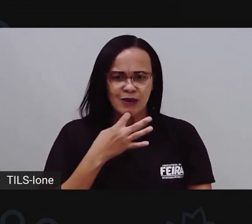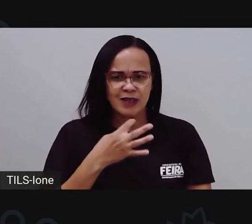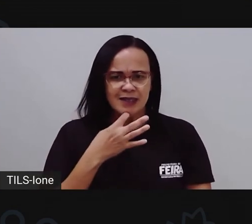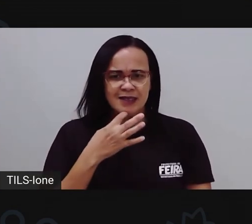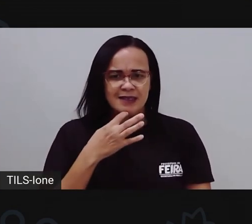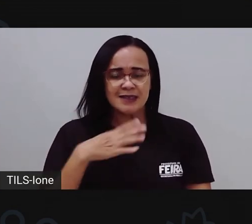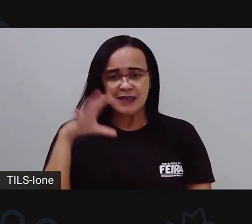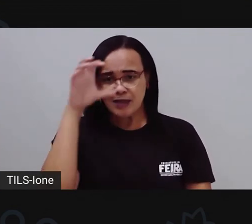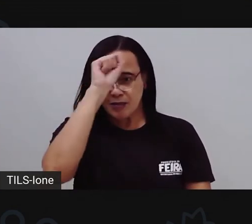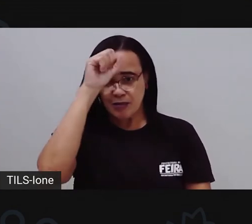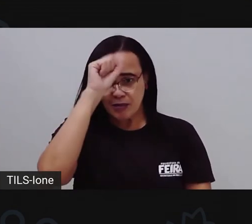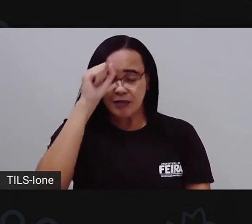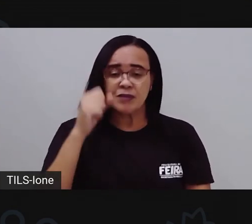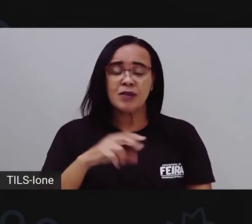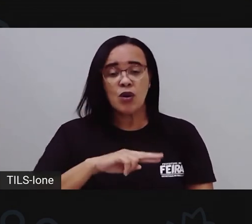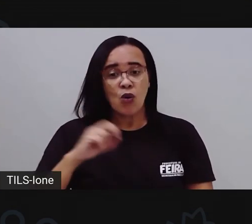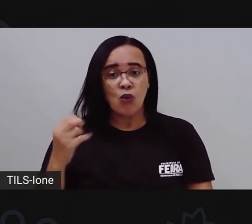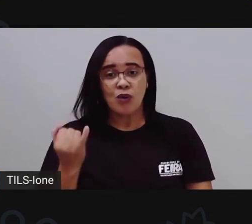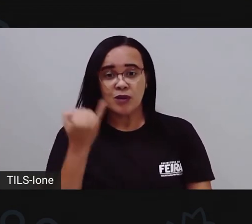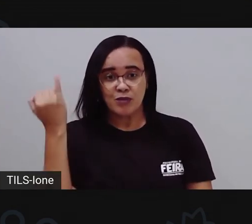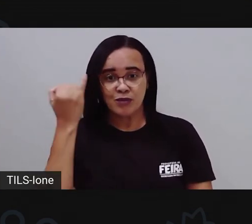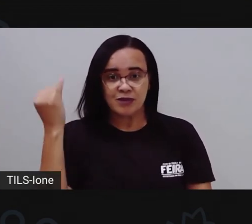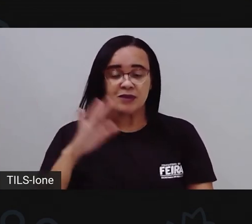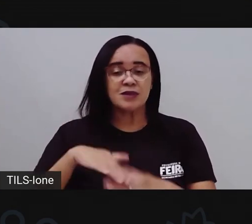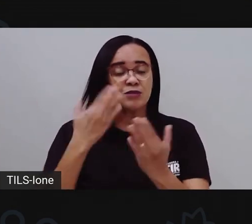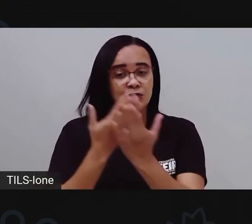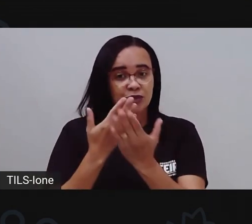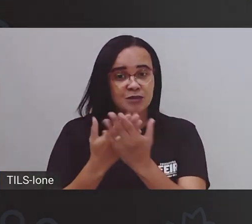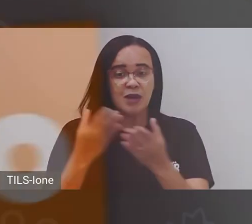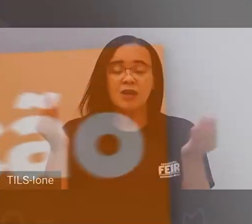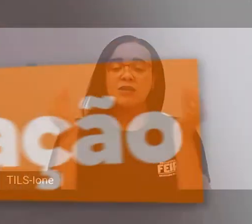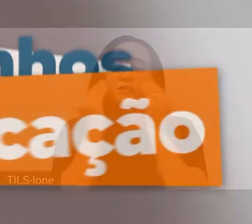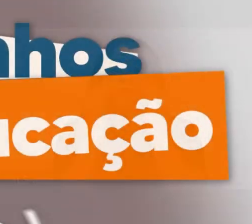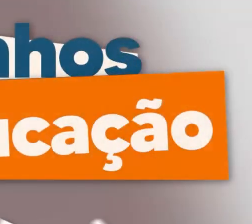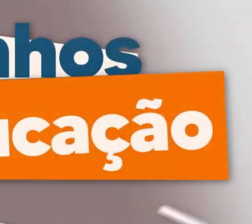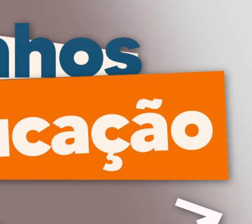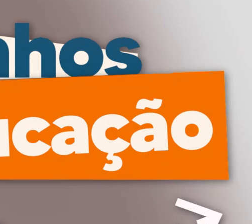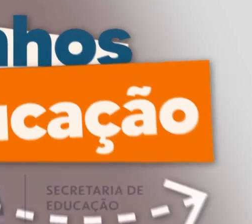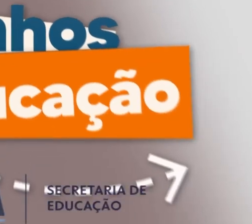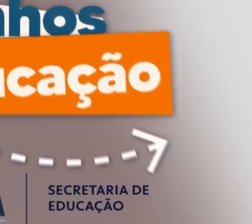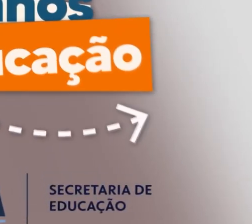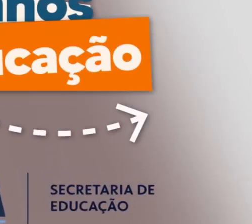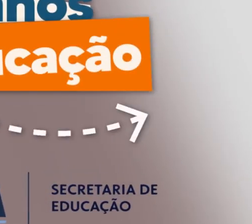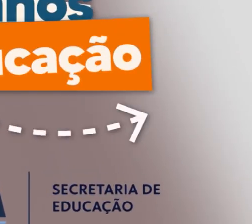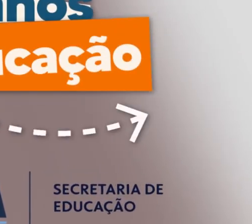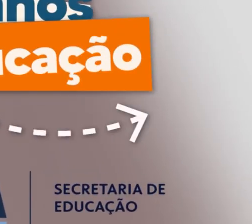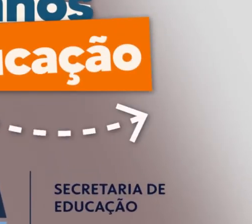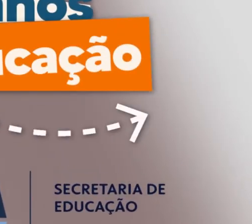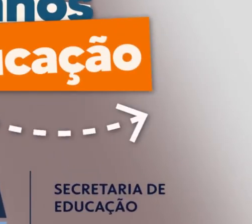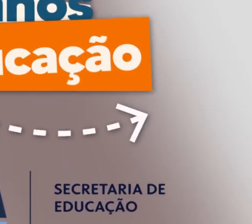nos vemos na próxima aula. Um beijão e até mais. Tchau, tchau. Tchau, tchau.